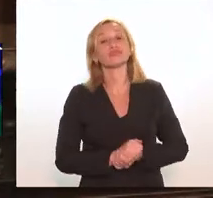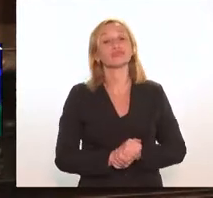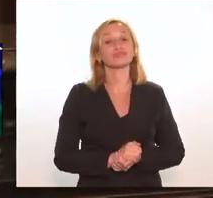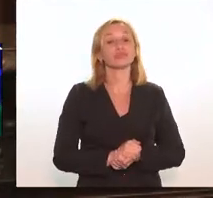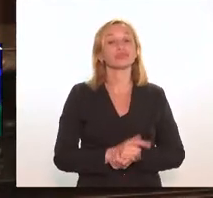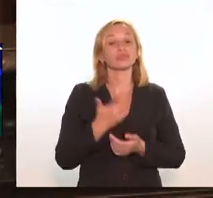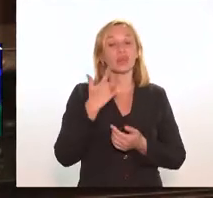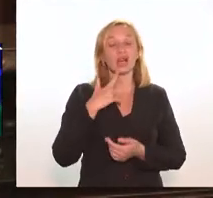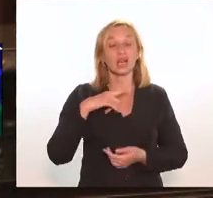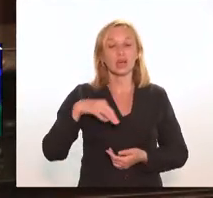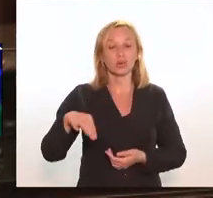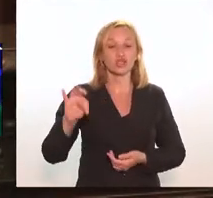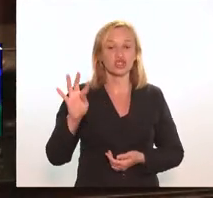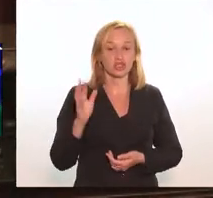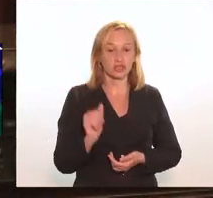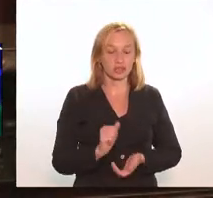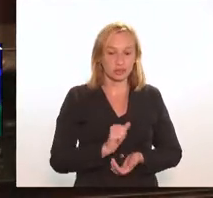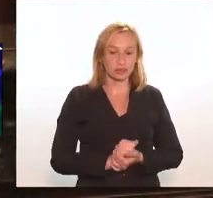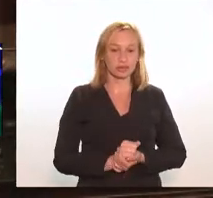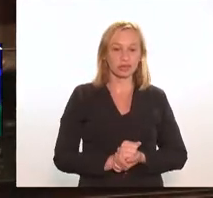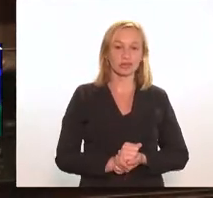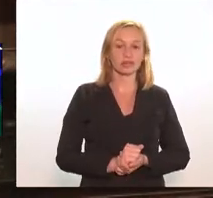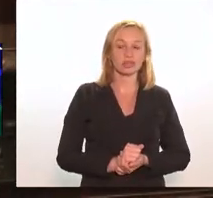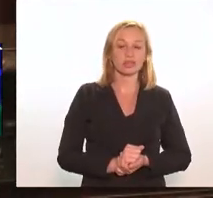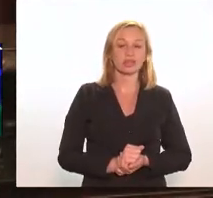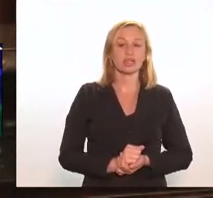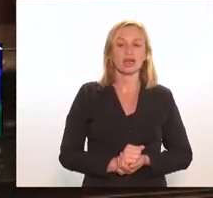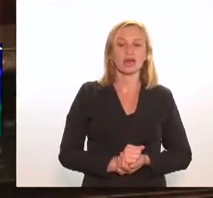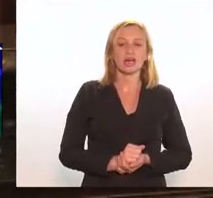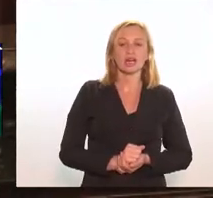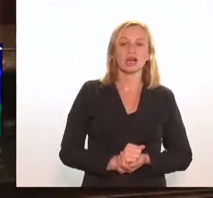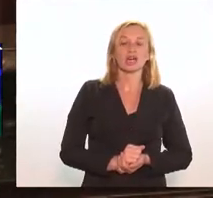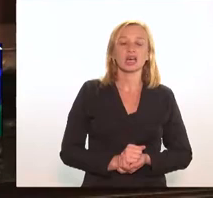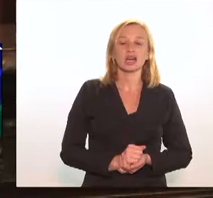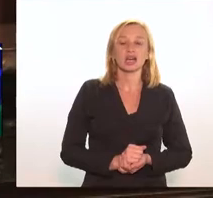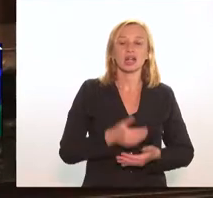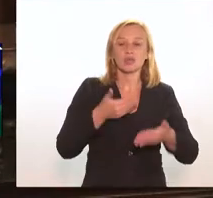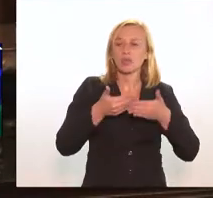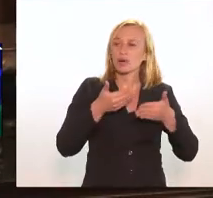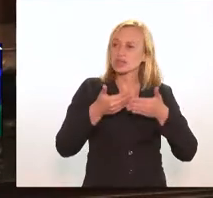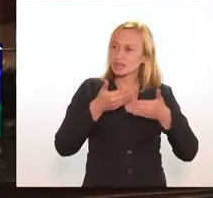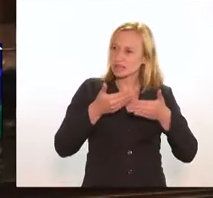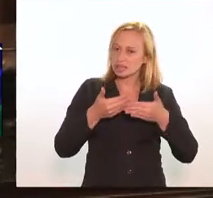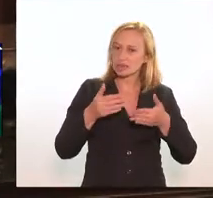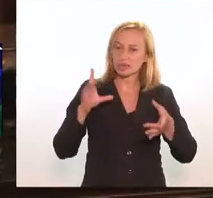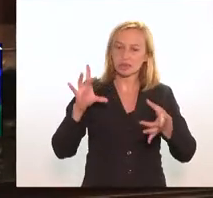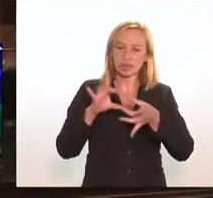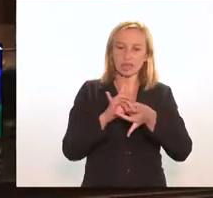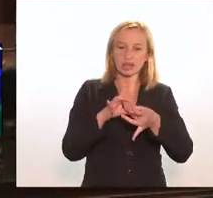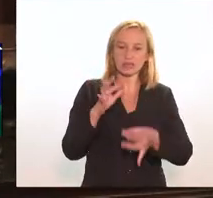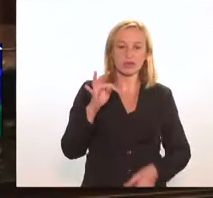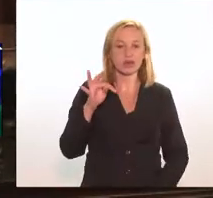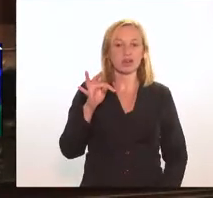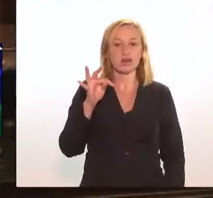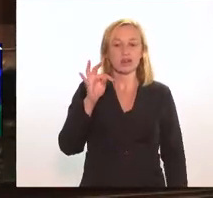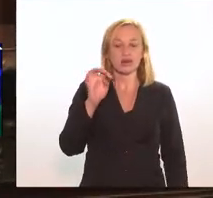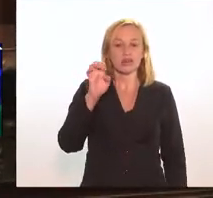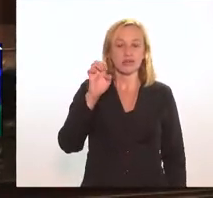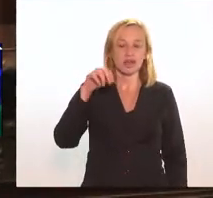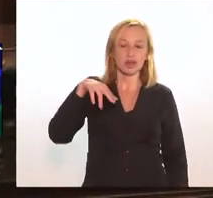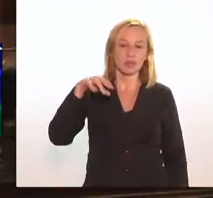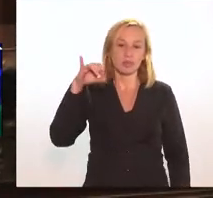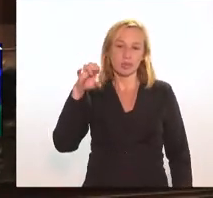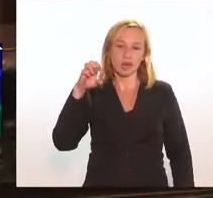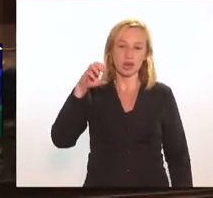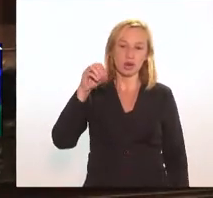a linguística era muito próxima, muito conectada com a semiologia, porque a linguagem é